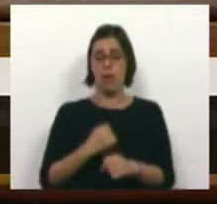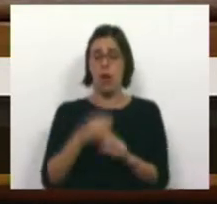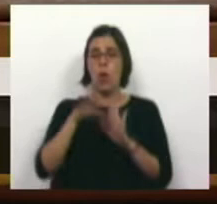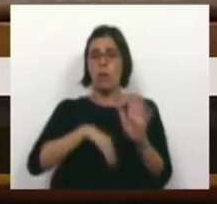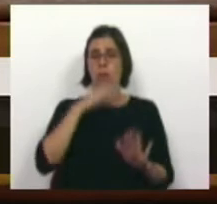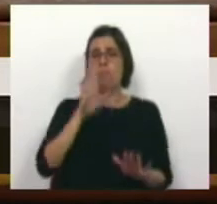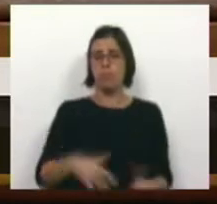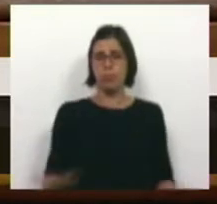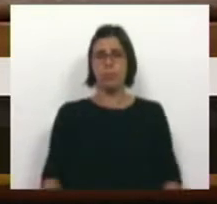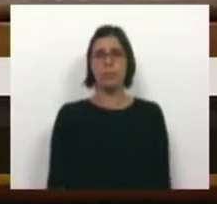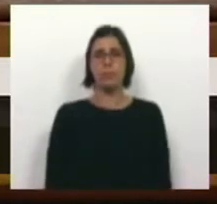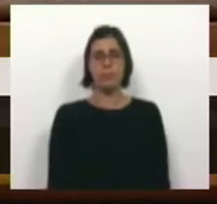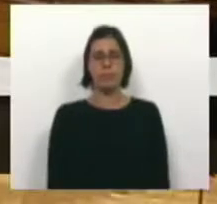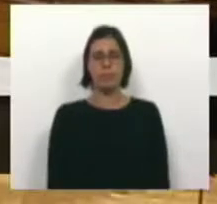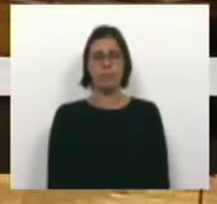precários.